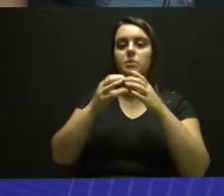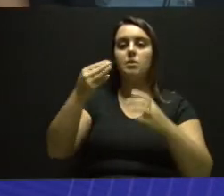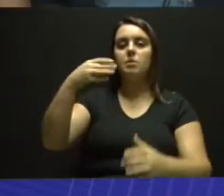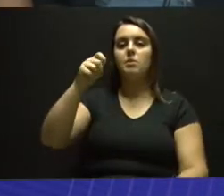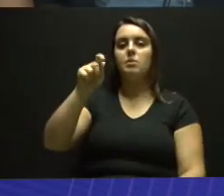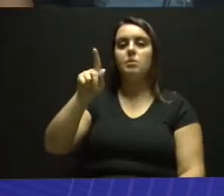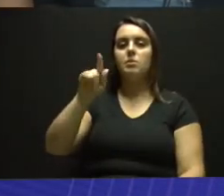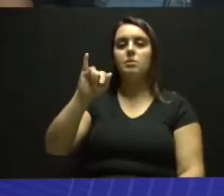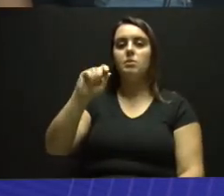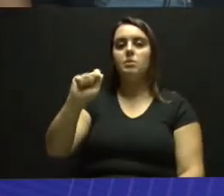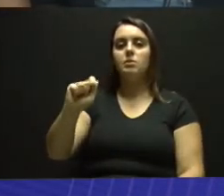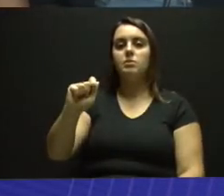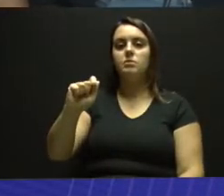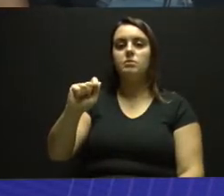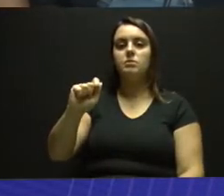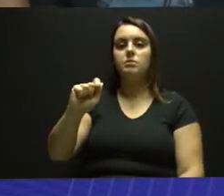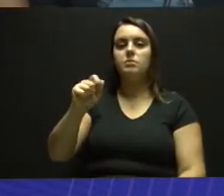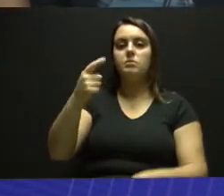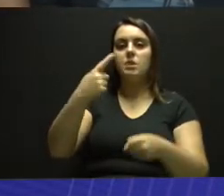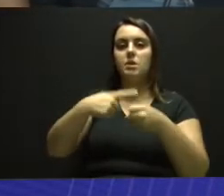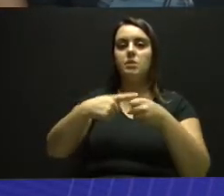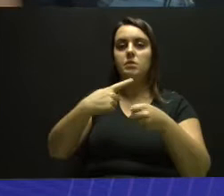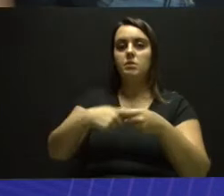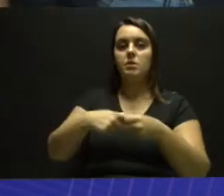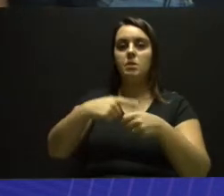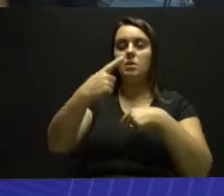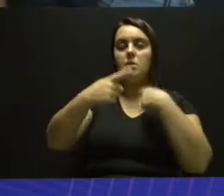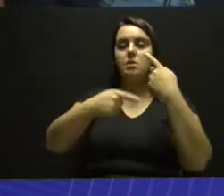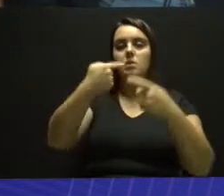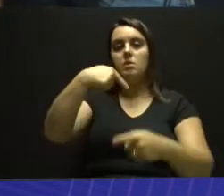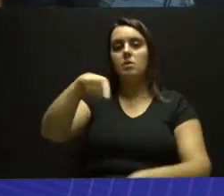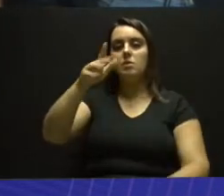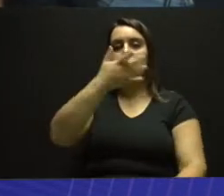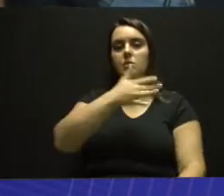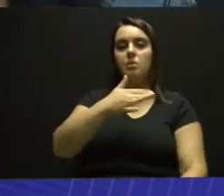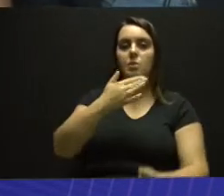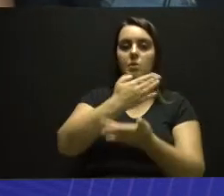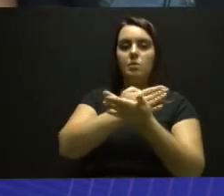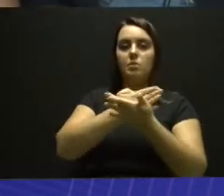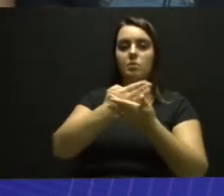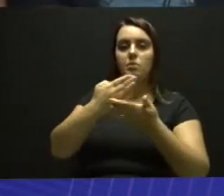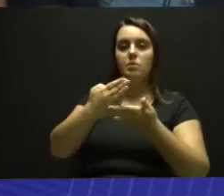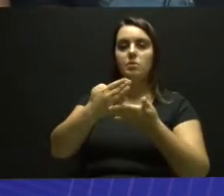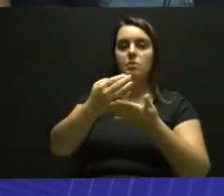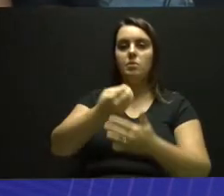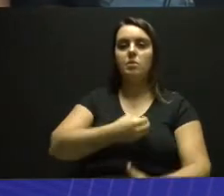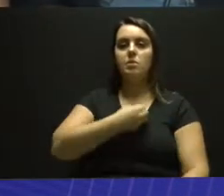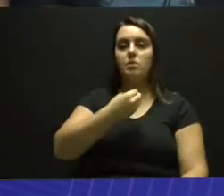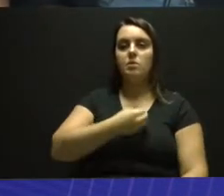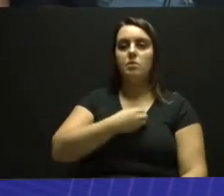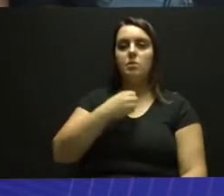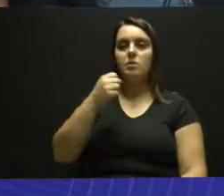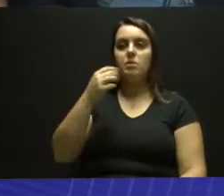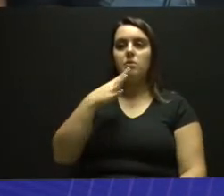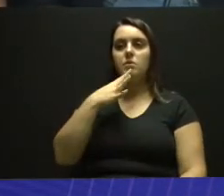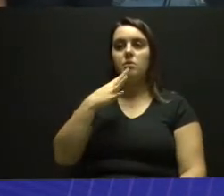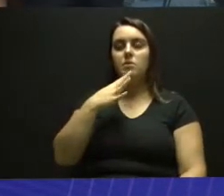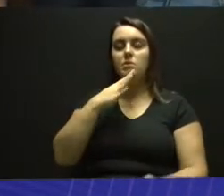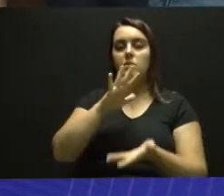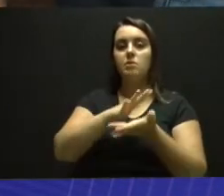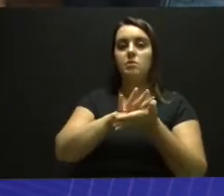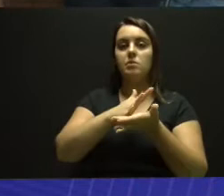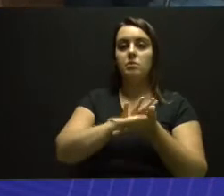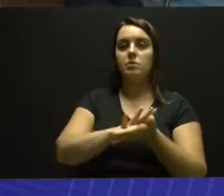após esse período nos palcos foi para santos local onde começou sua trajetória de reconhecimento no samba